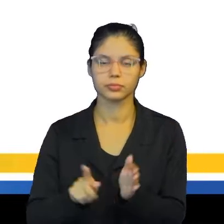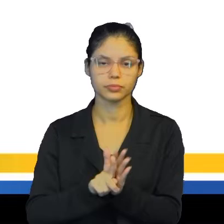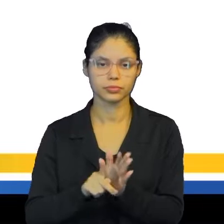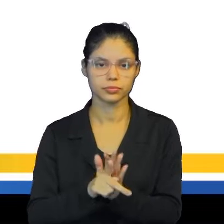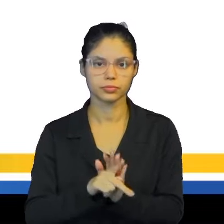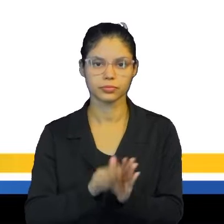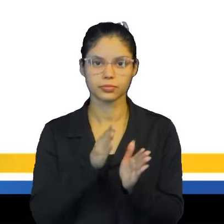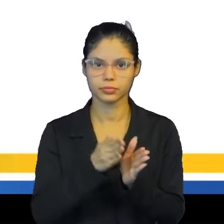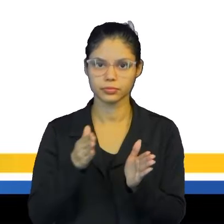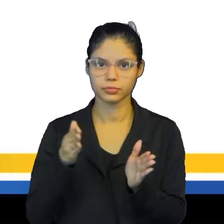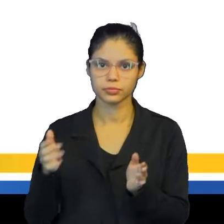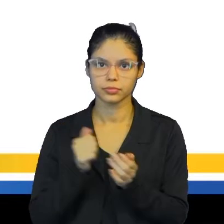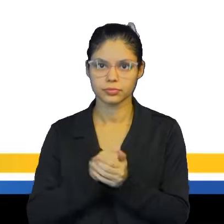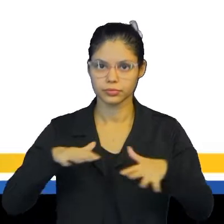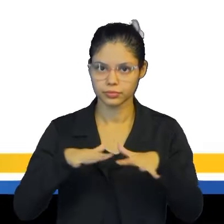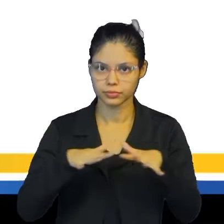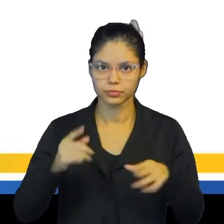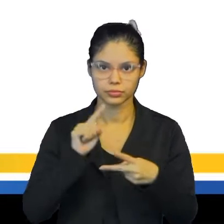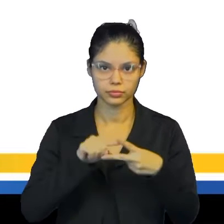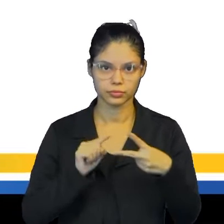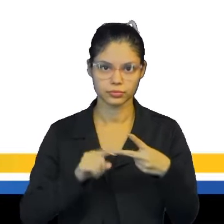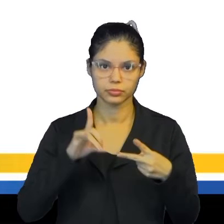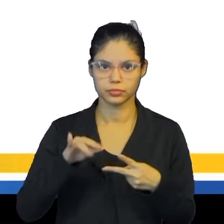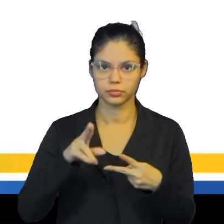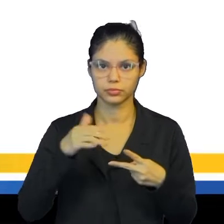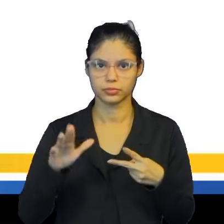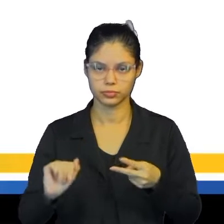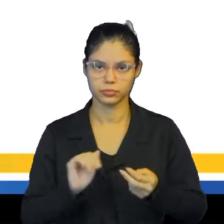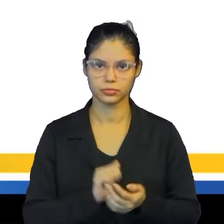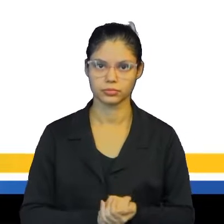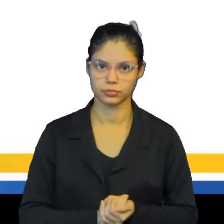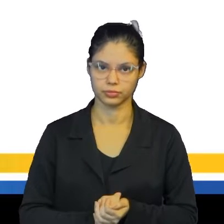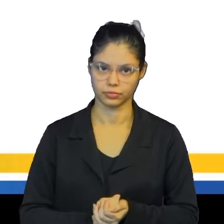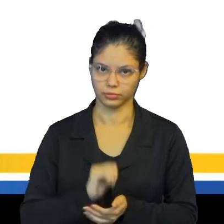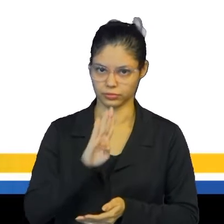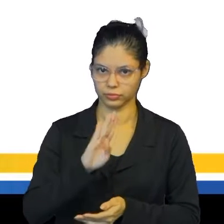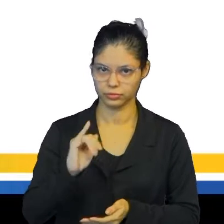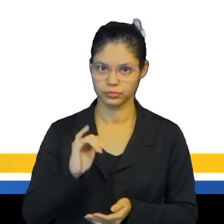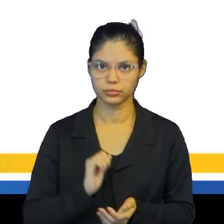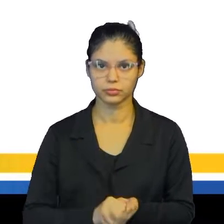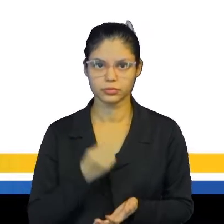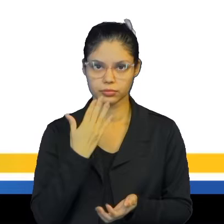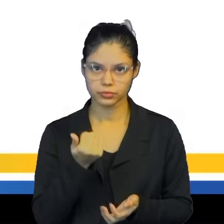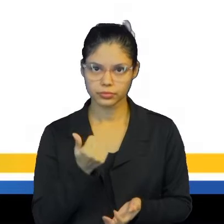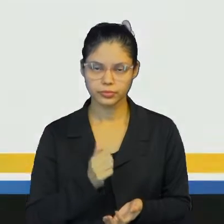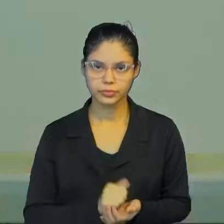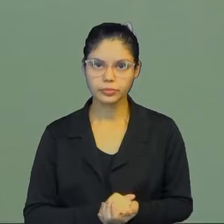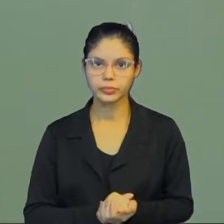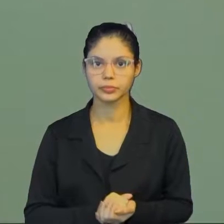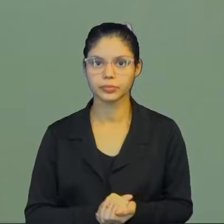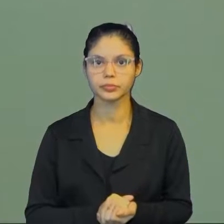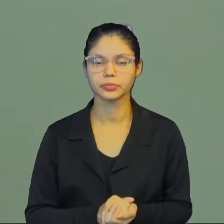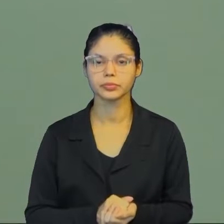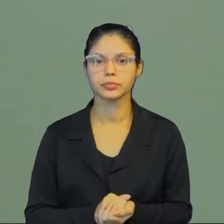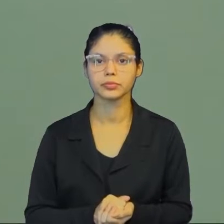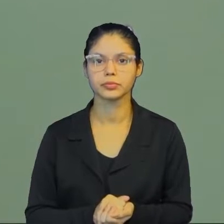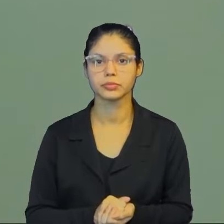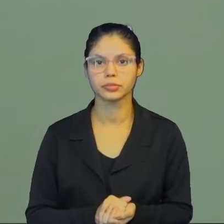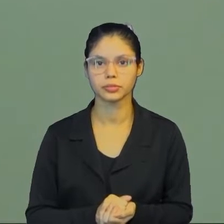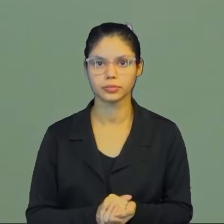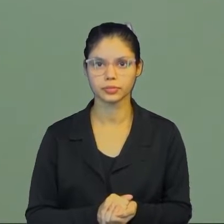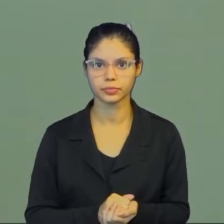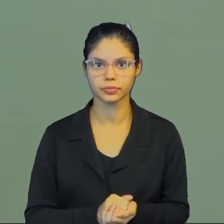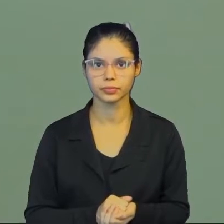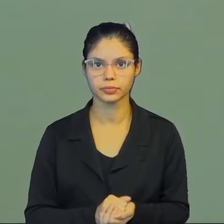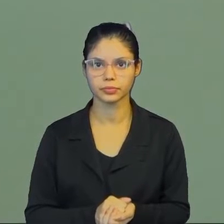proporções em um plano de 2 dimensões, né? Bidimensional, beleza? Então, primeiro, essa